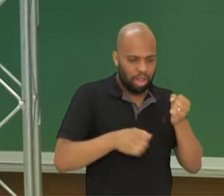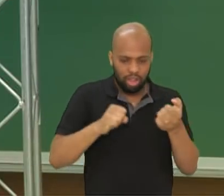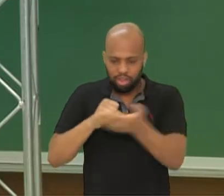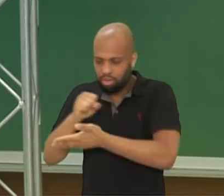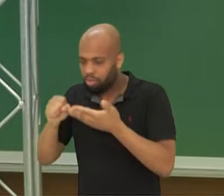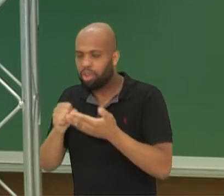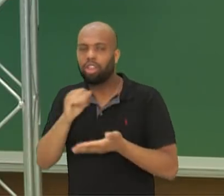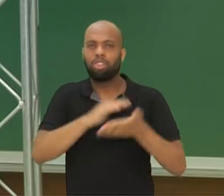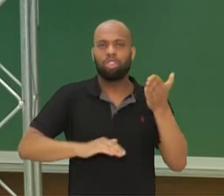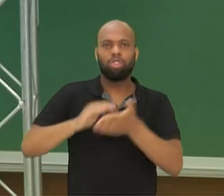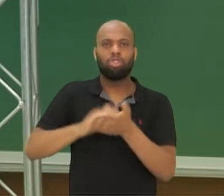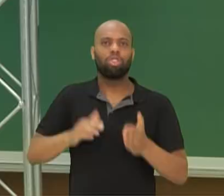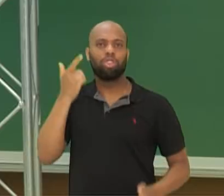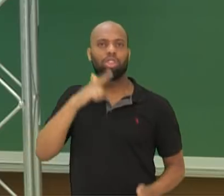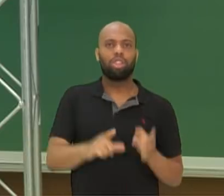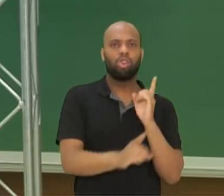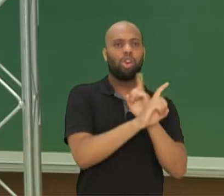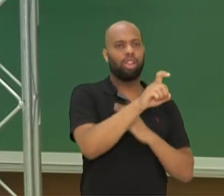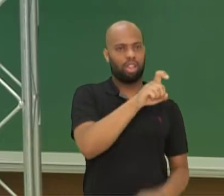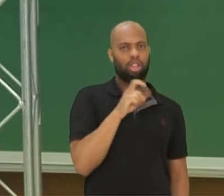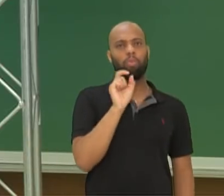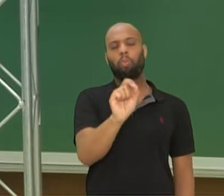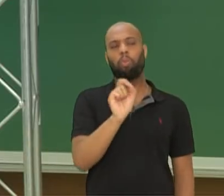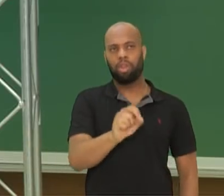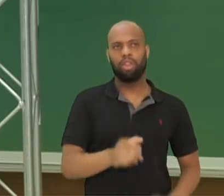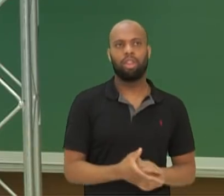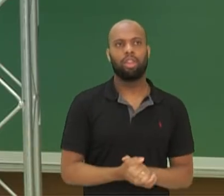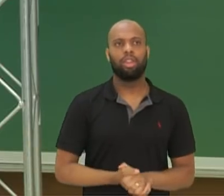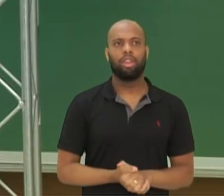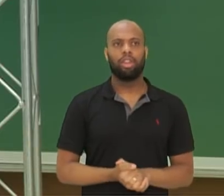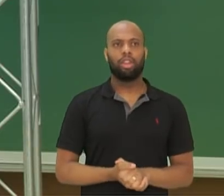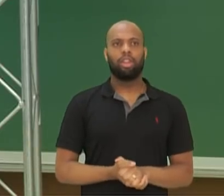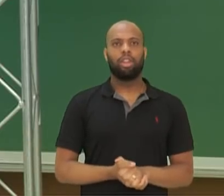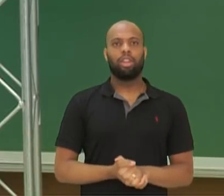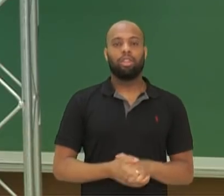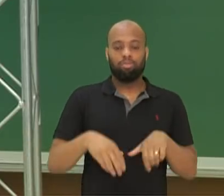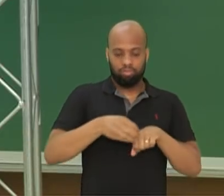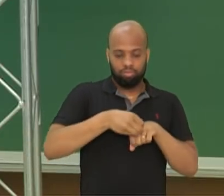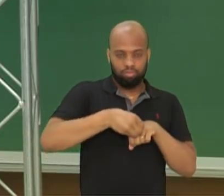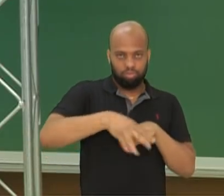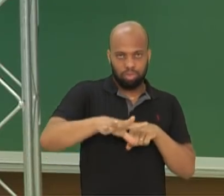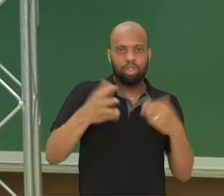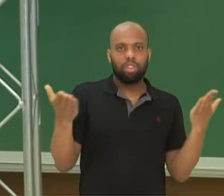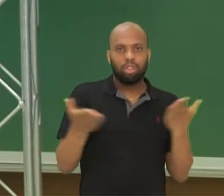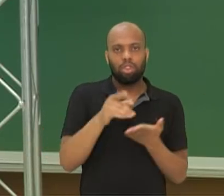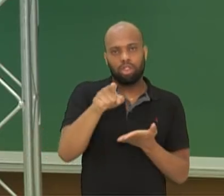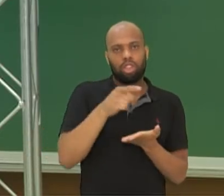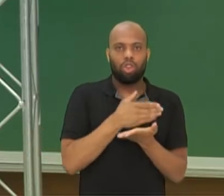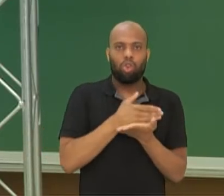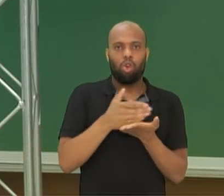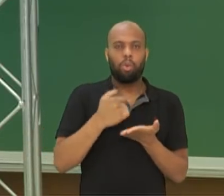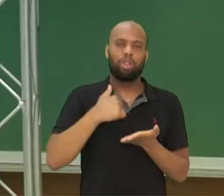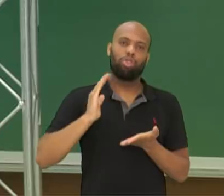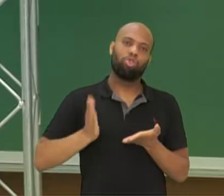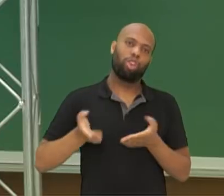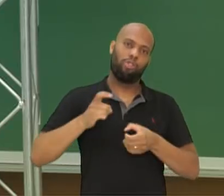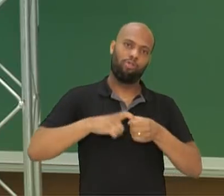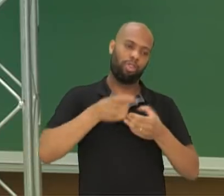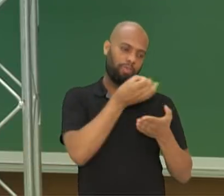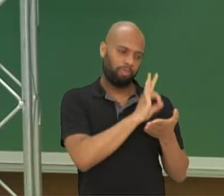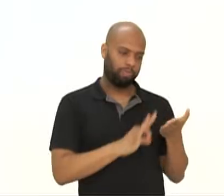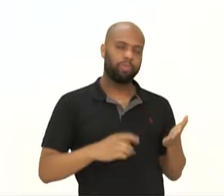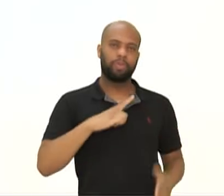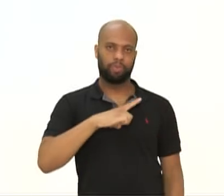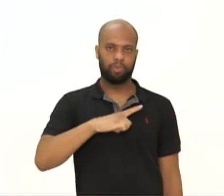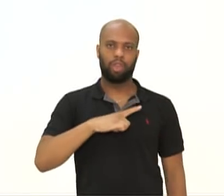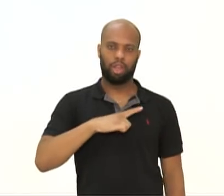calcular a incógnita com o expoente. Bem, essas dicas para você iniciar esse exercício, a gente já volta com a